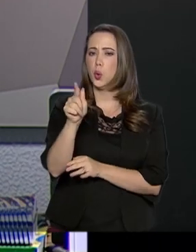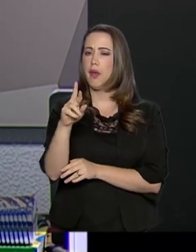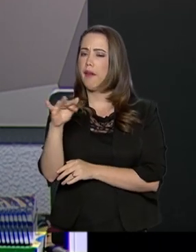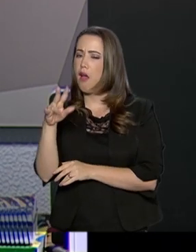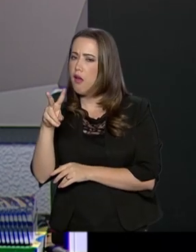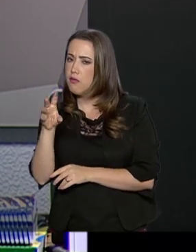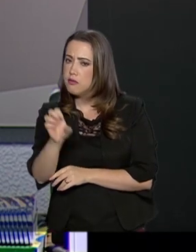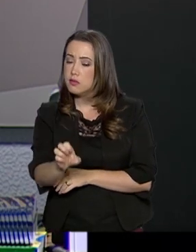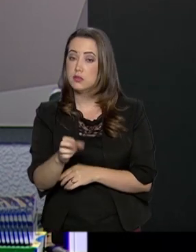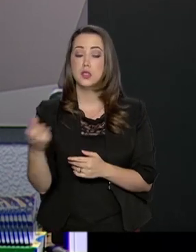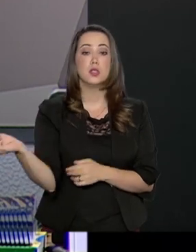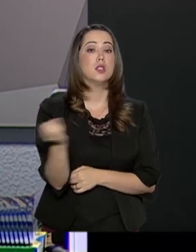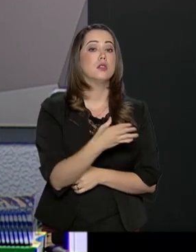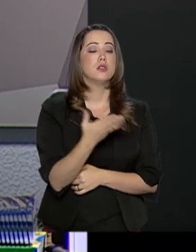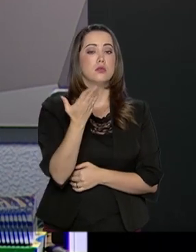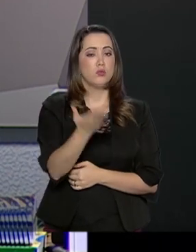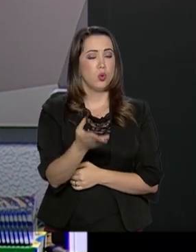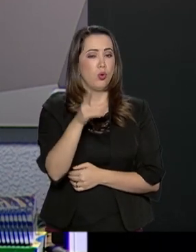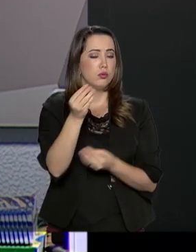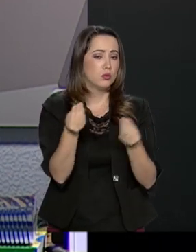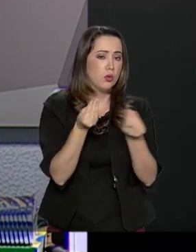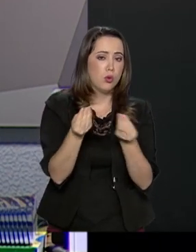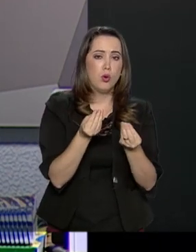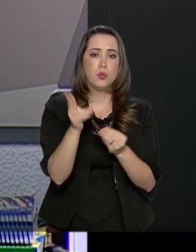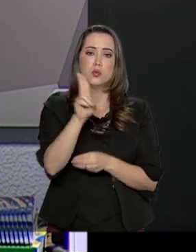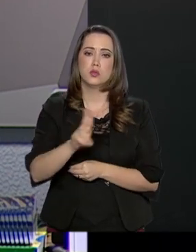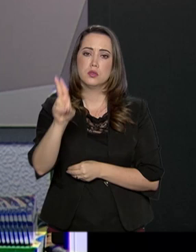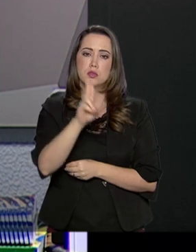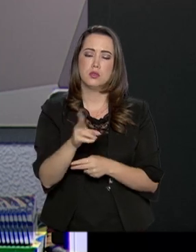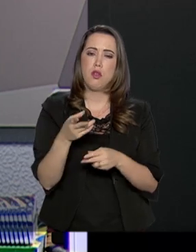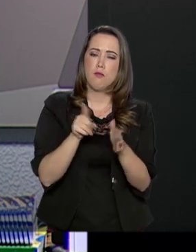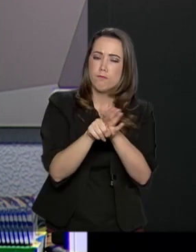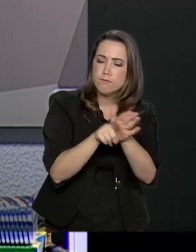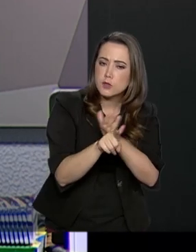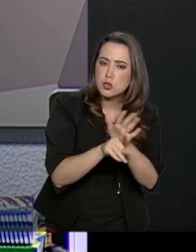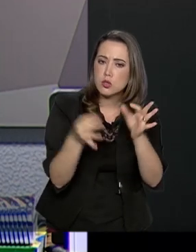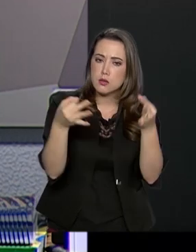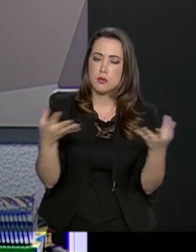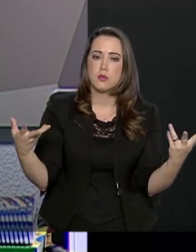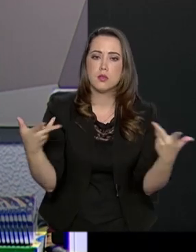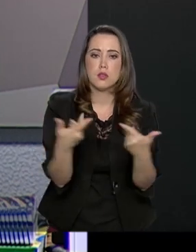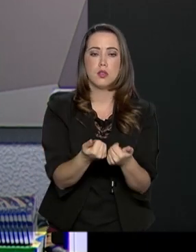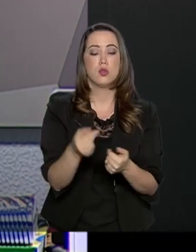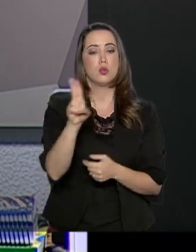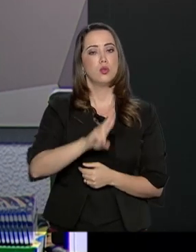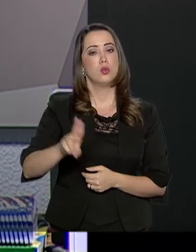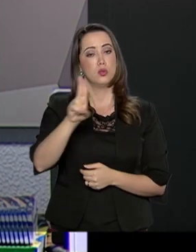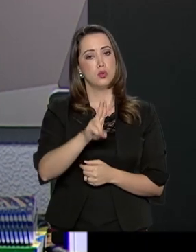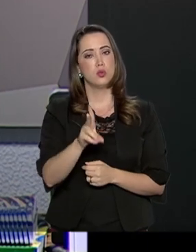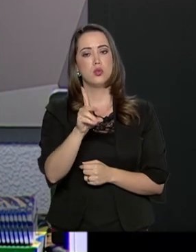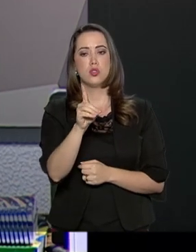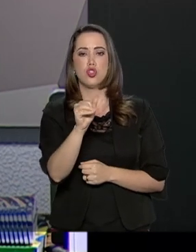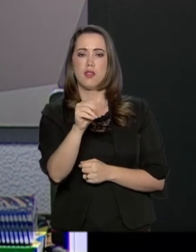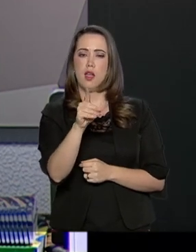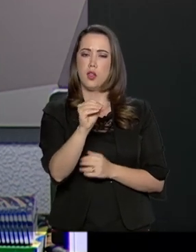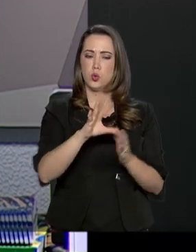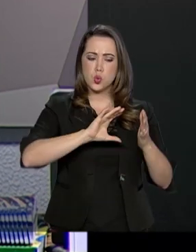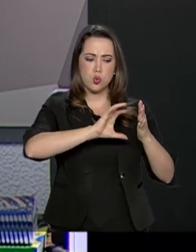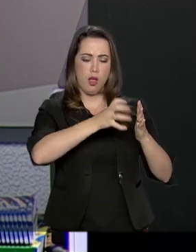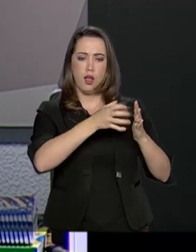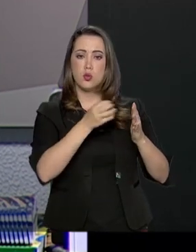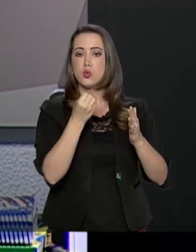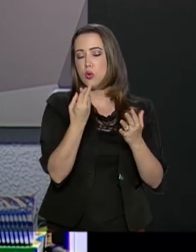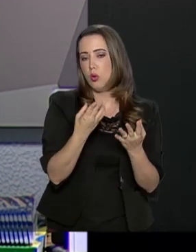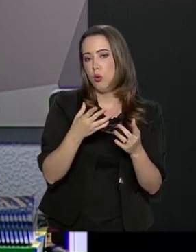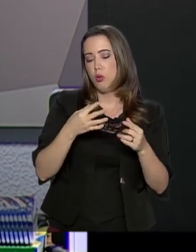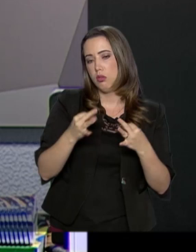novos instrumentos para a investigação eficaz, seja na área de dados, seja na área de métodos, e, por outro